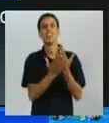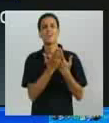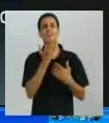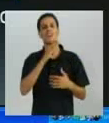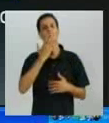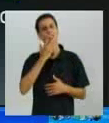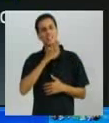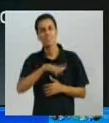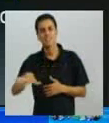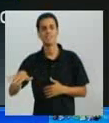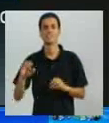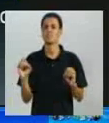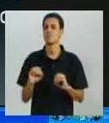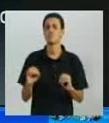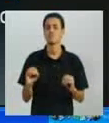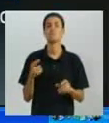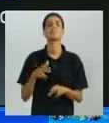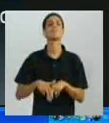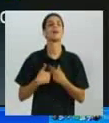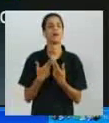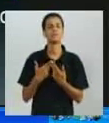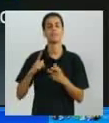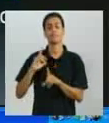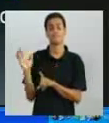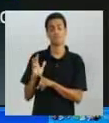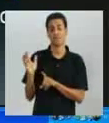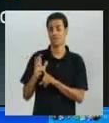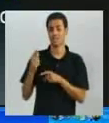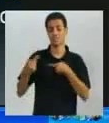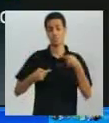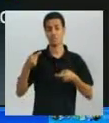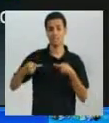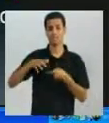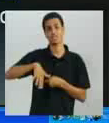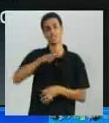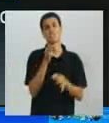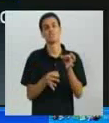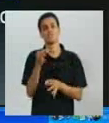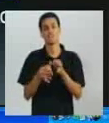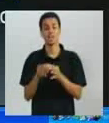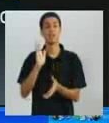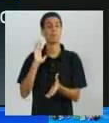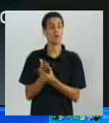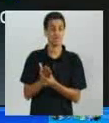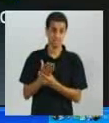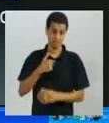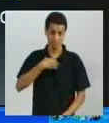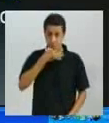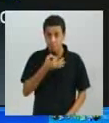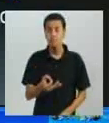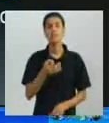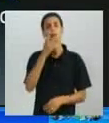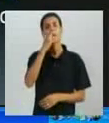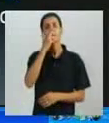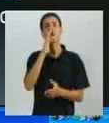porque, pelo visto, houve intervenção política, politiqueira no Poder Judiciário e esse processo ainda continua, na minha opinião, em